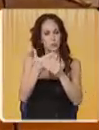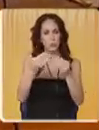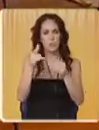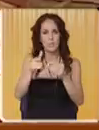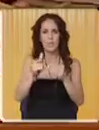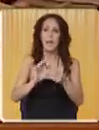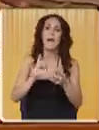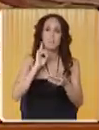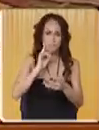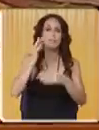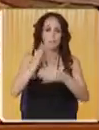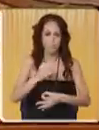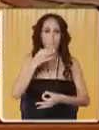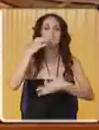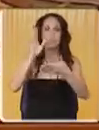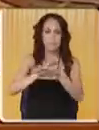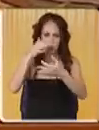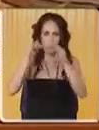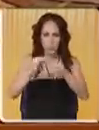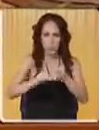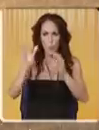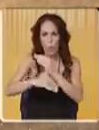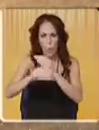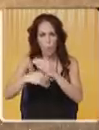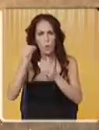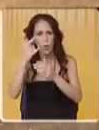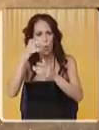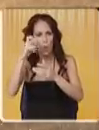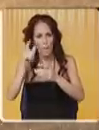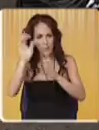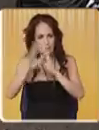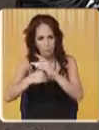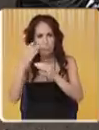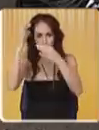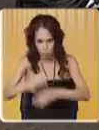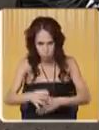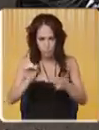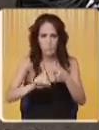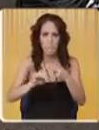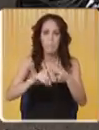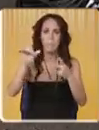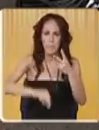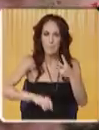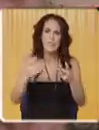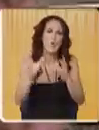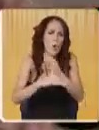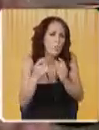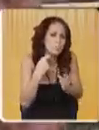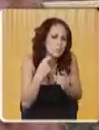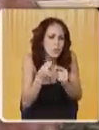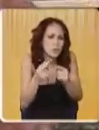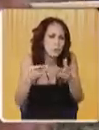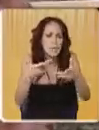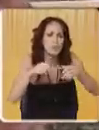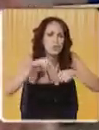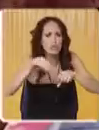passam a ser válidas em julgamento. O roubo de cobre será considerado furto qualificado e pequenos furtos em